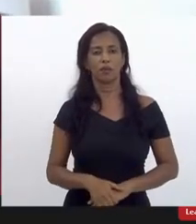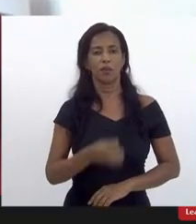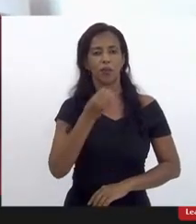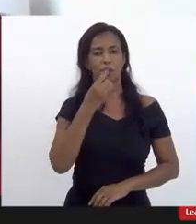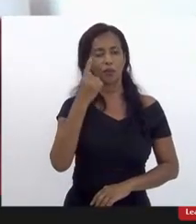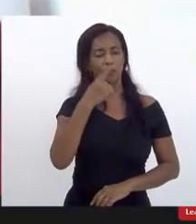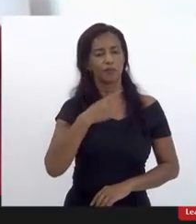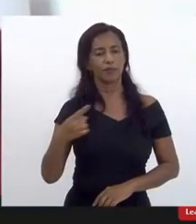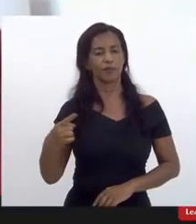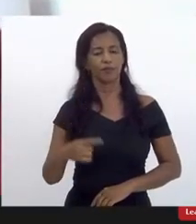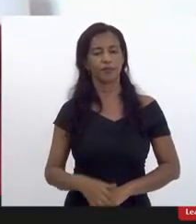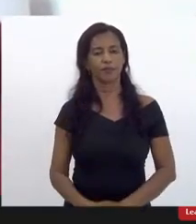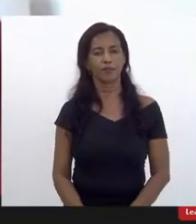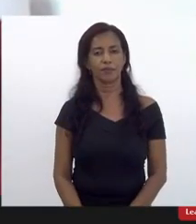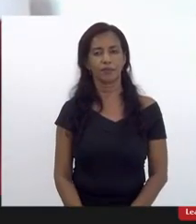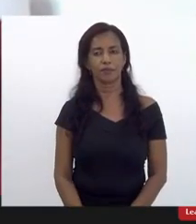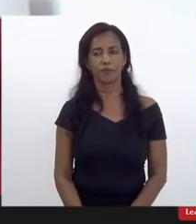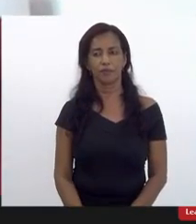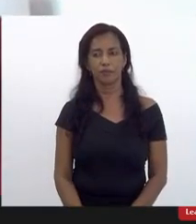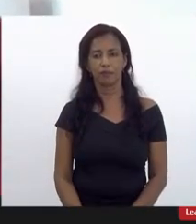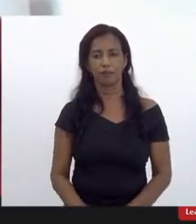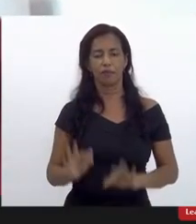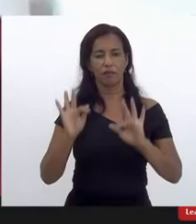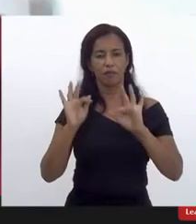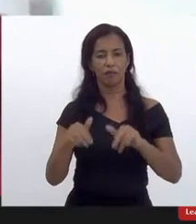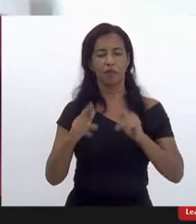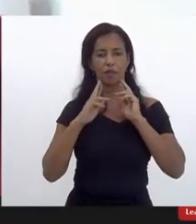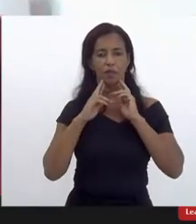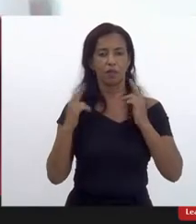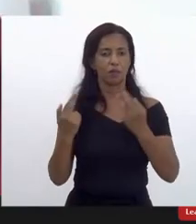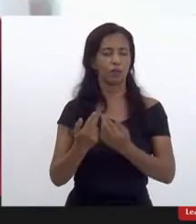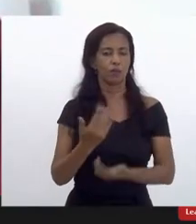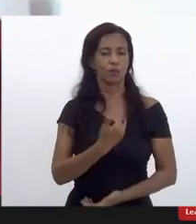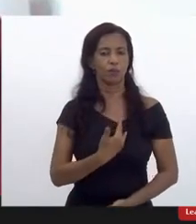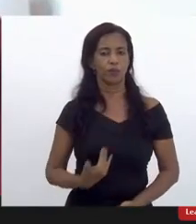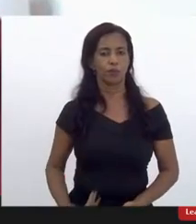de semana a todos. Está